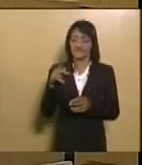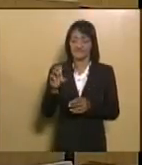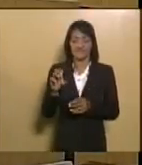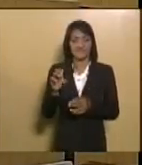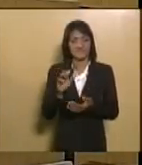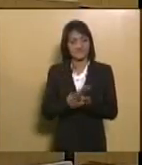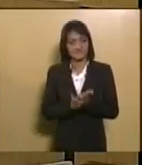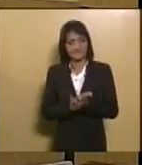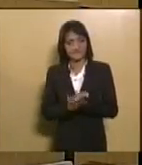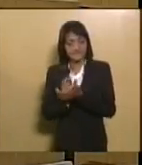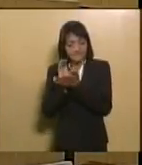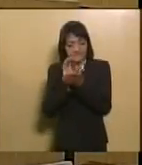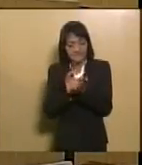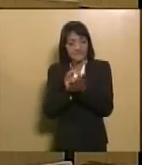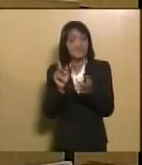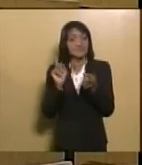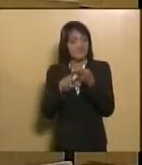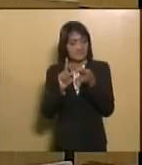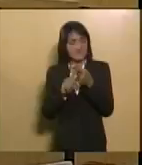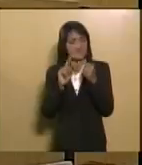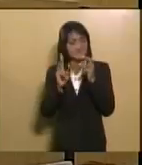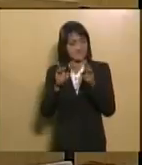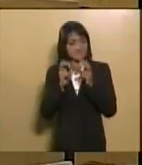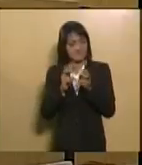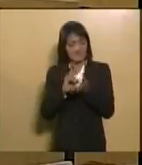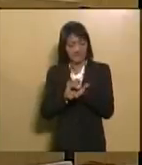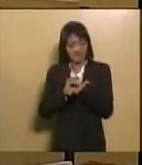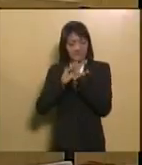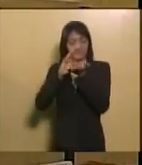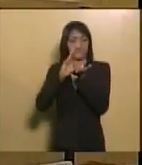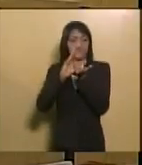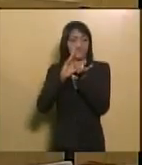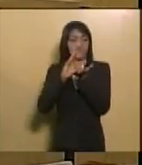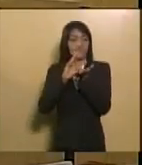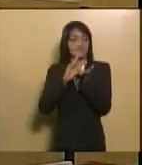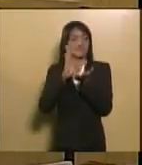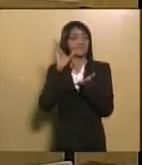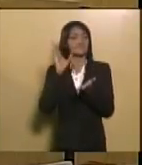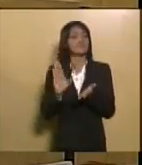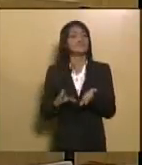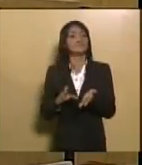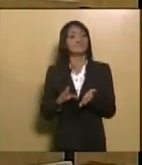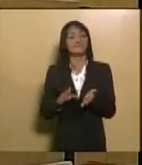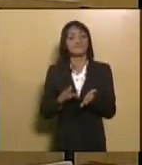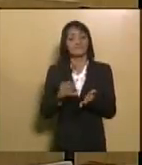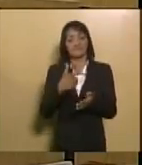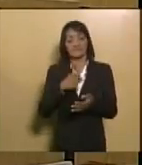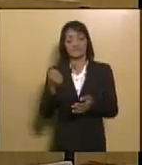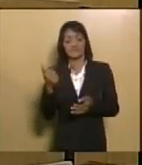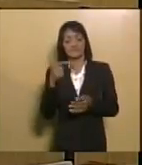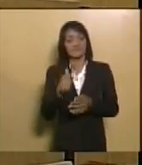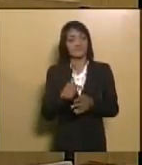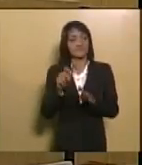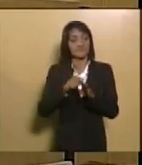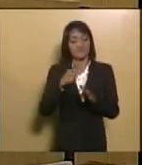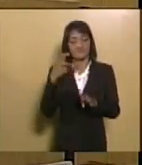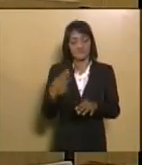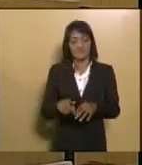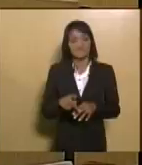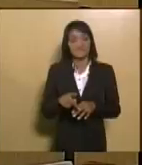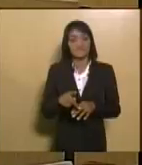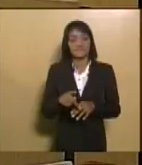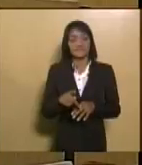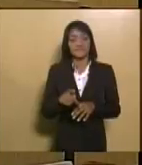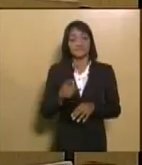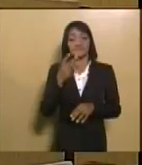Estados, nós percebemos também que houve um crescimento. Atingiu esse primeiro semestre de 2017 3